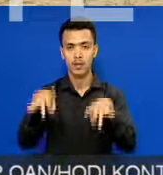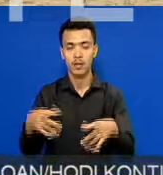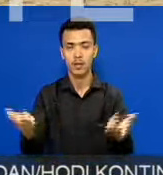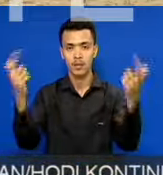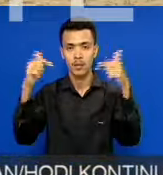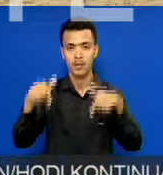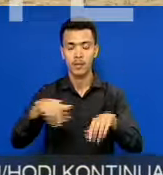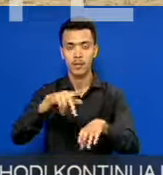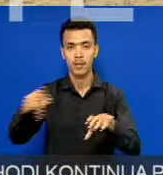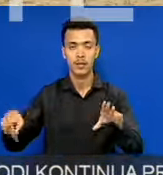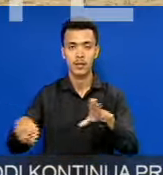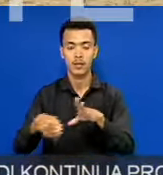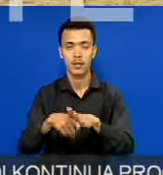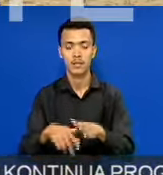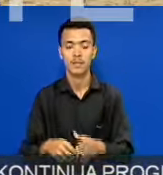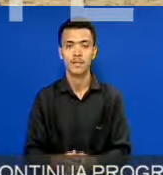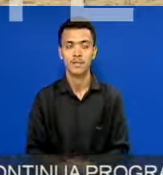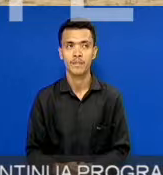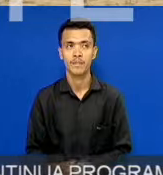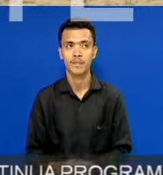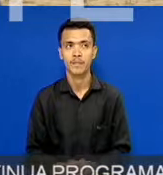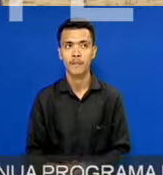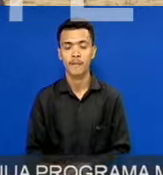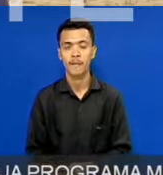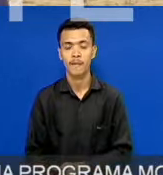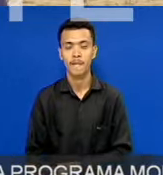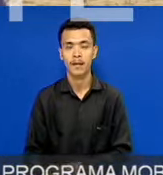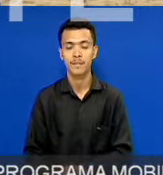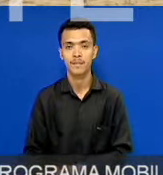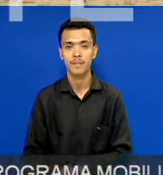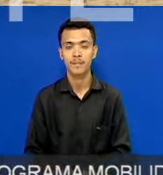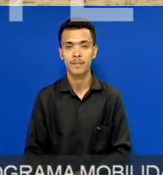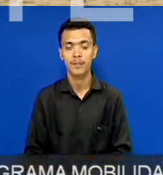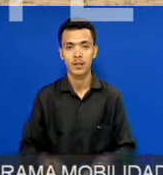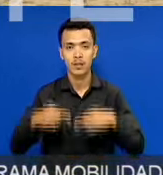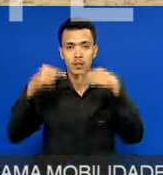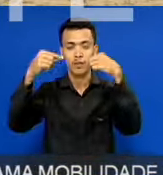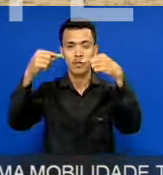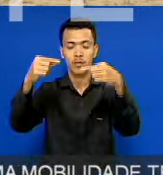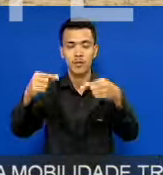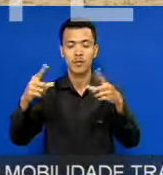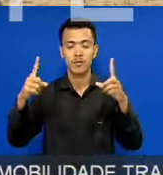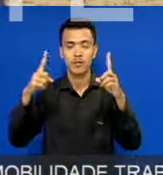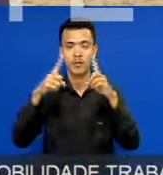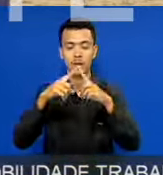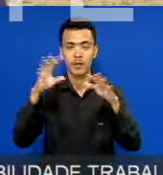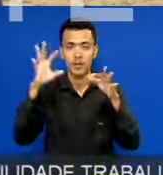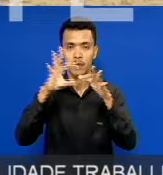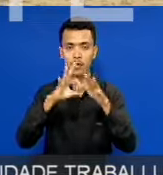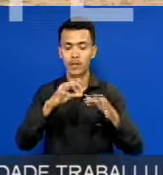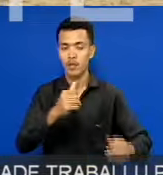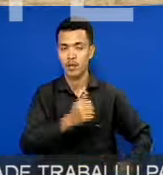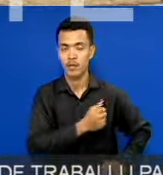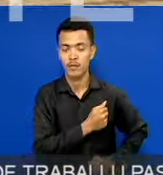participa e a cerimônia idane. E a cerimônia importante idane se tulamos divisa bai ha membro Valentil